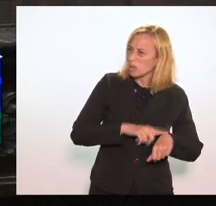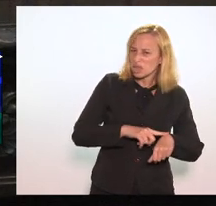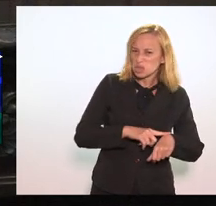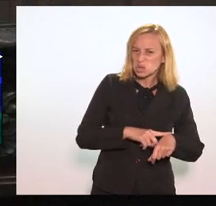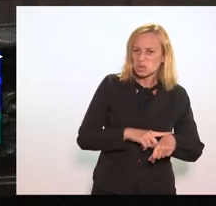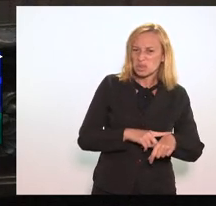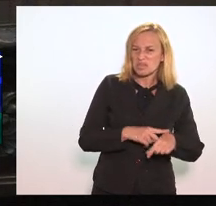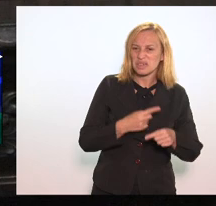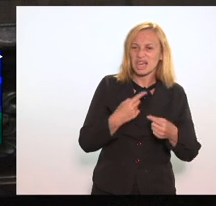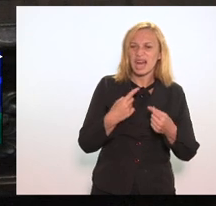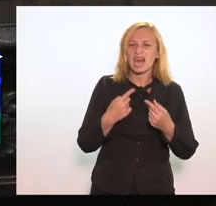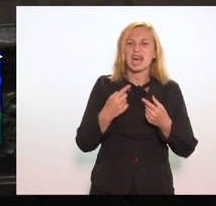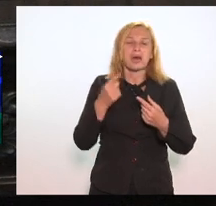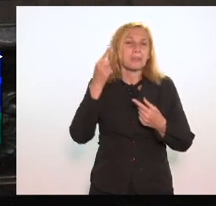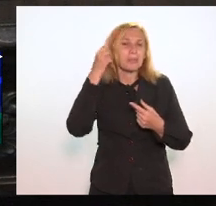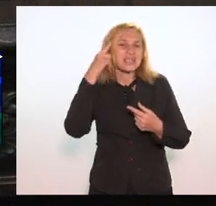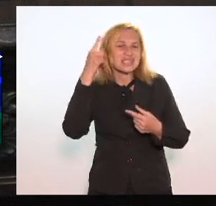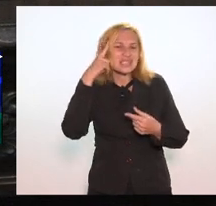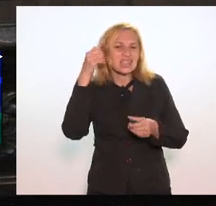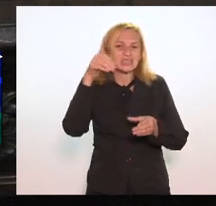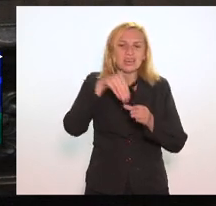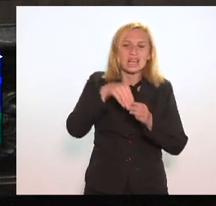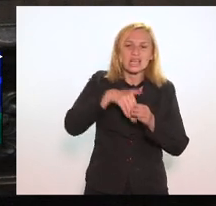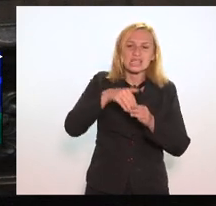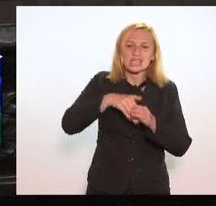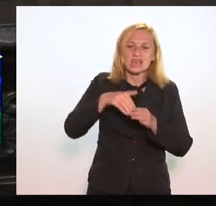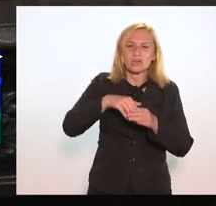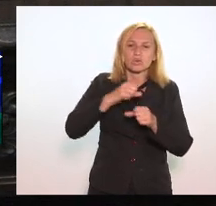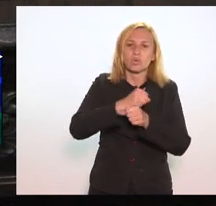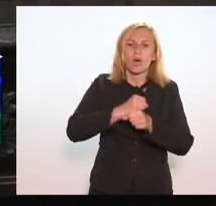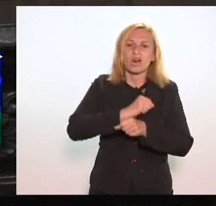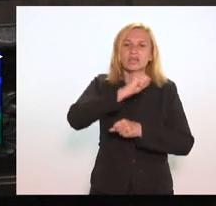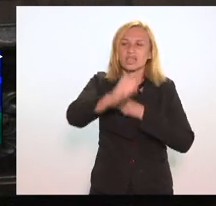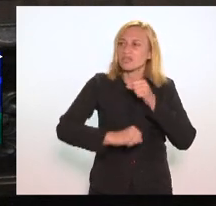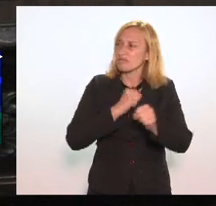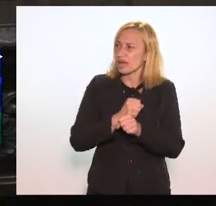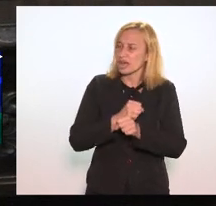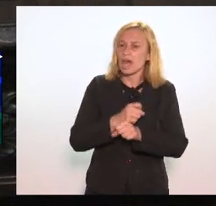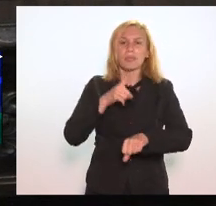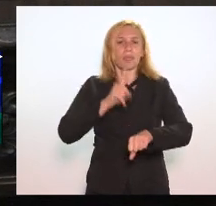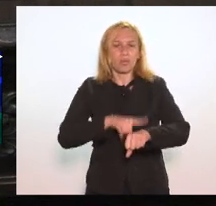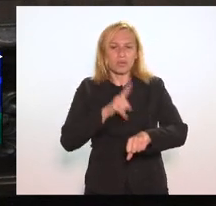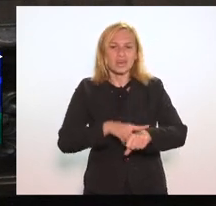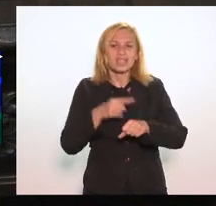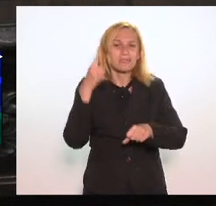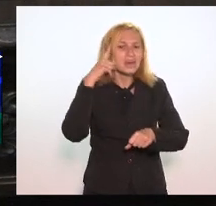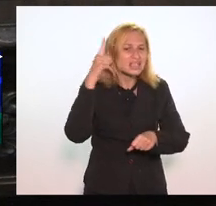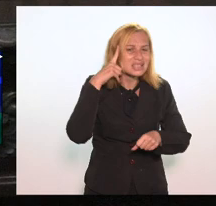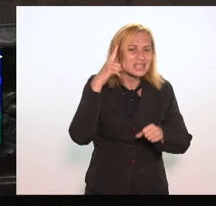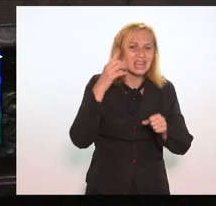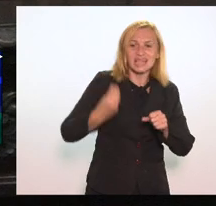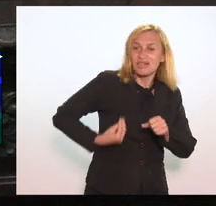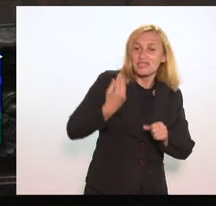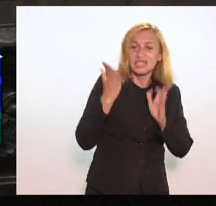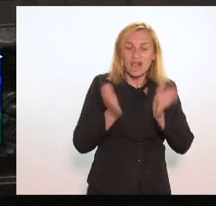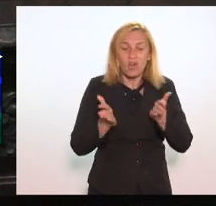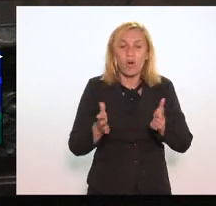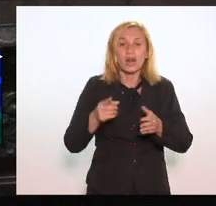população Oi e aí eu peço as nobres deputados que faça uma reflexão